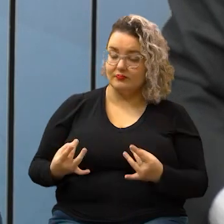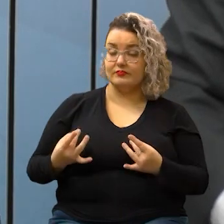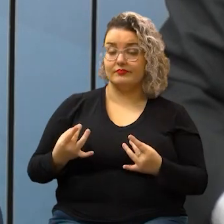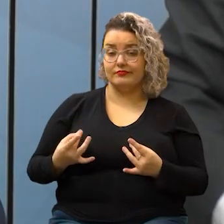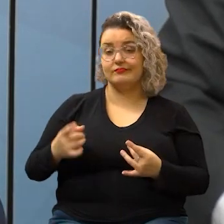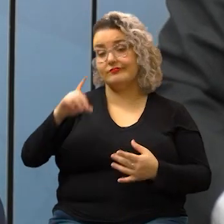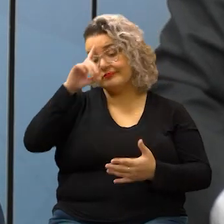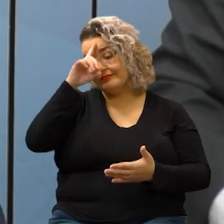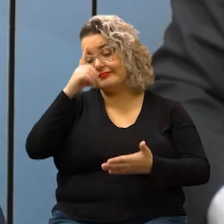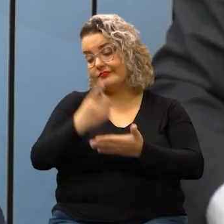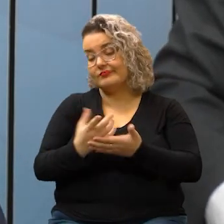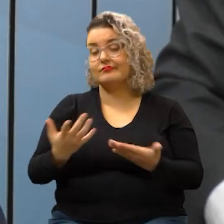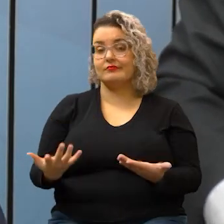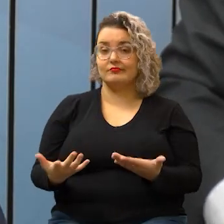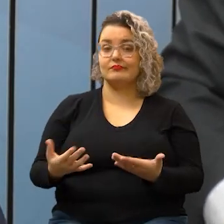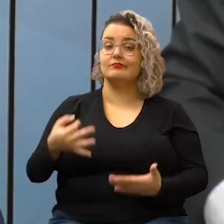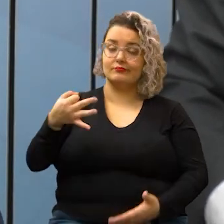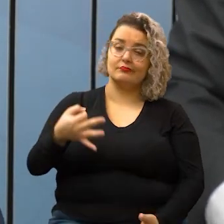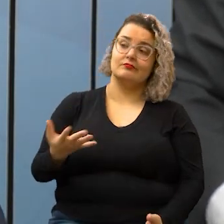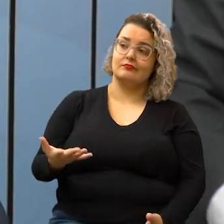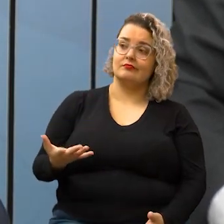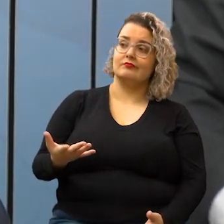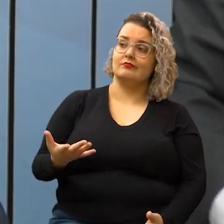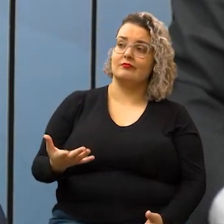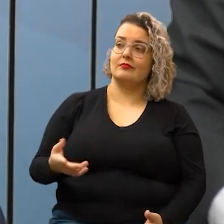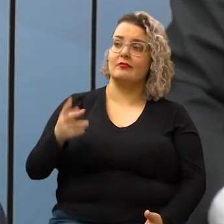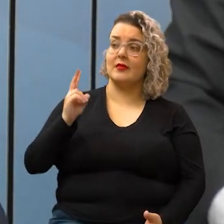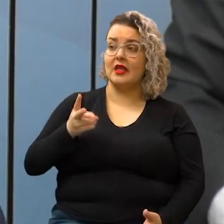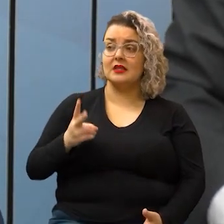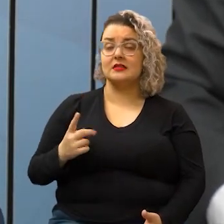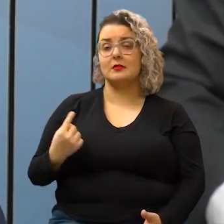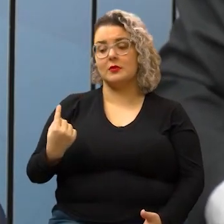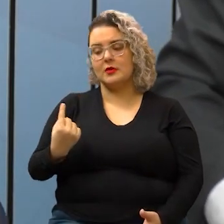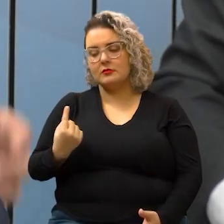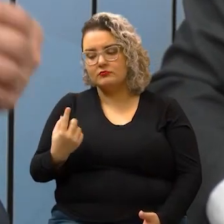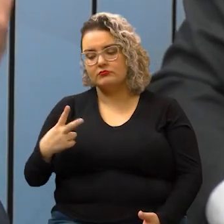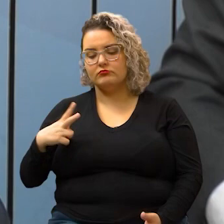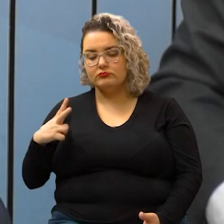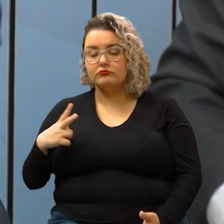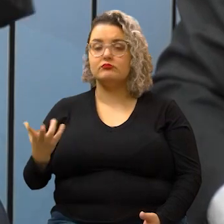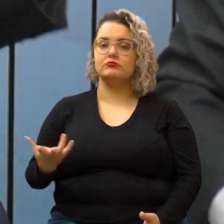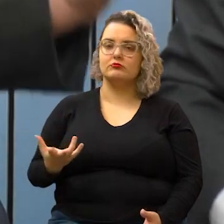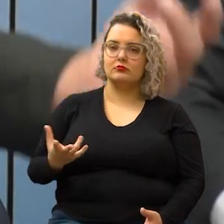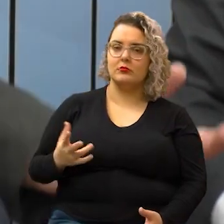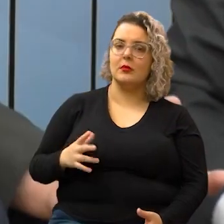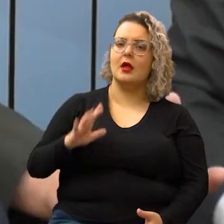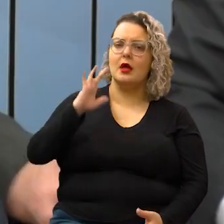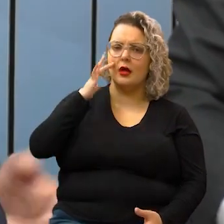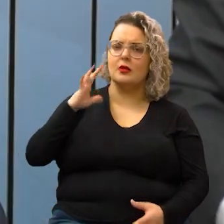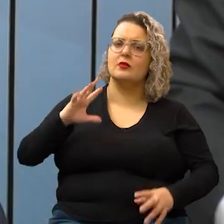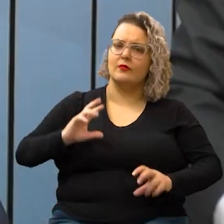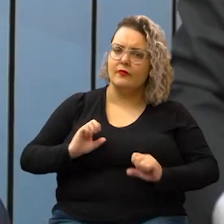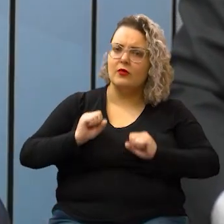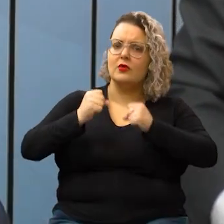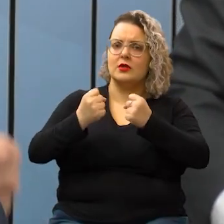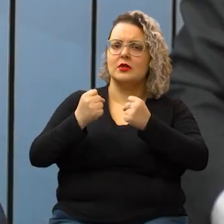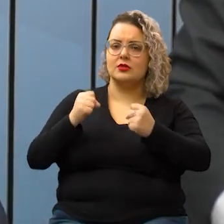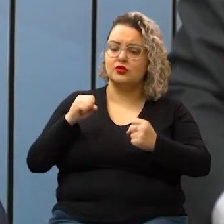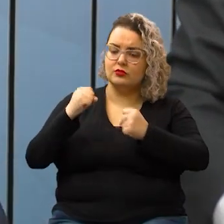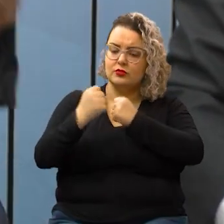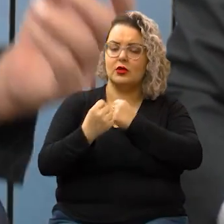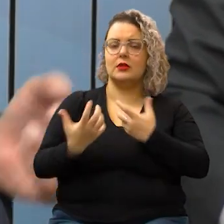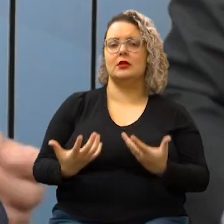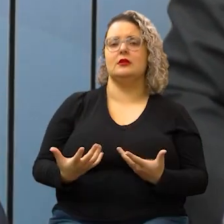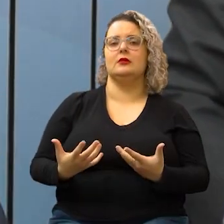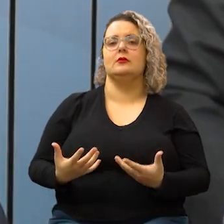tomar a decisão mais acertada. A decisão vai ser sempre individual. Eu acho que a gente precisa fortalecer os fatores de proteção,